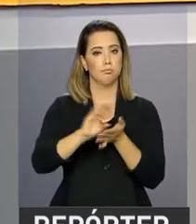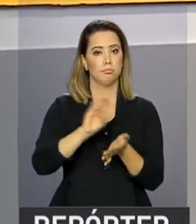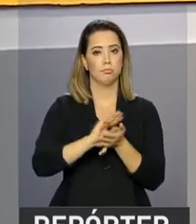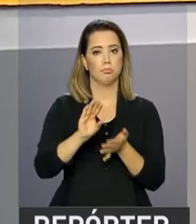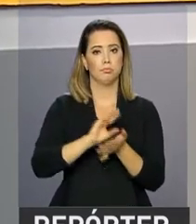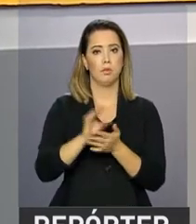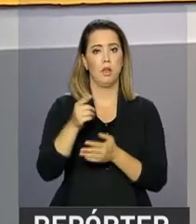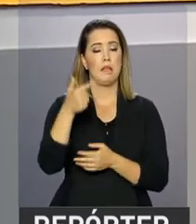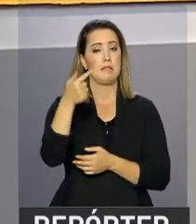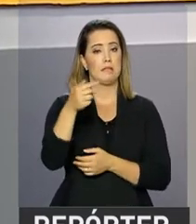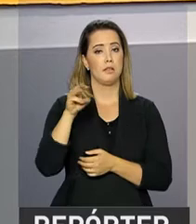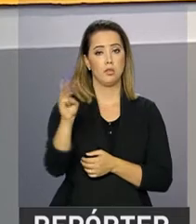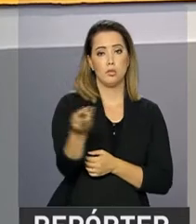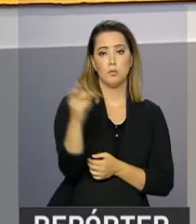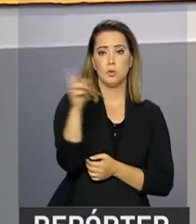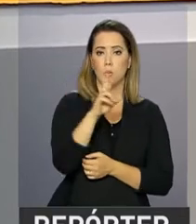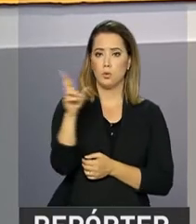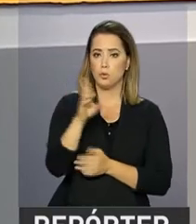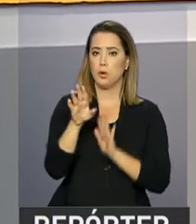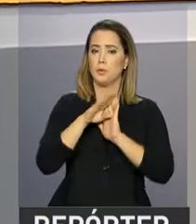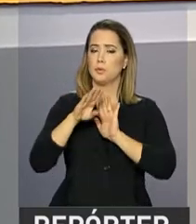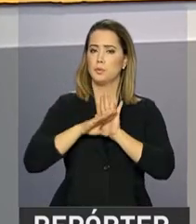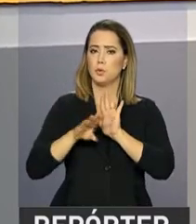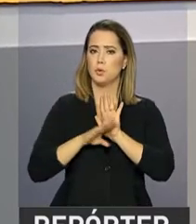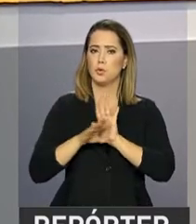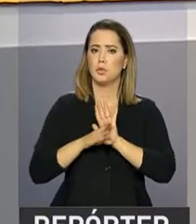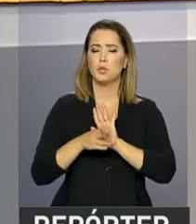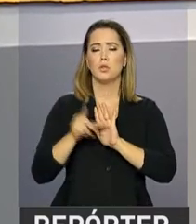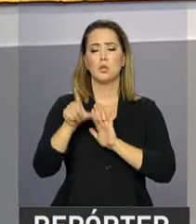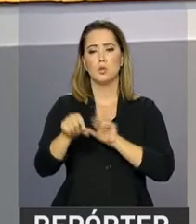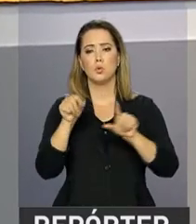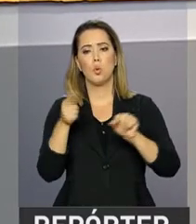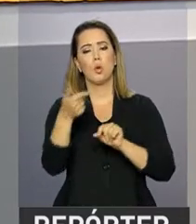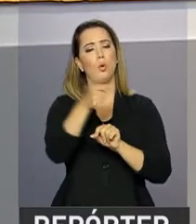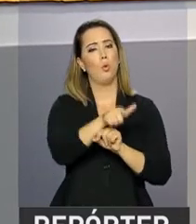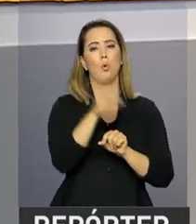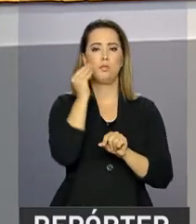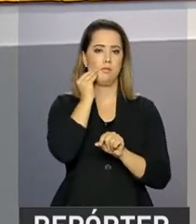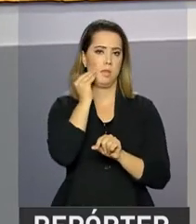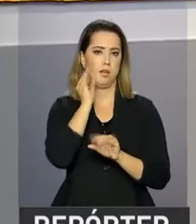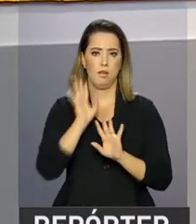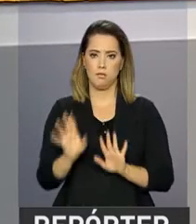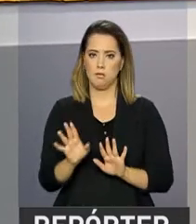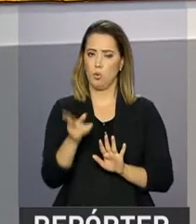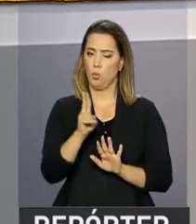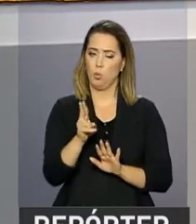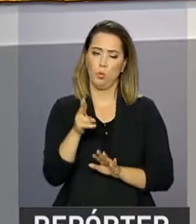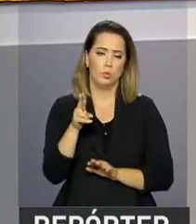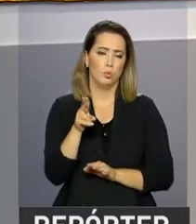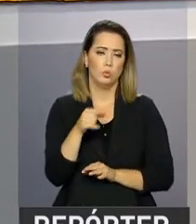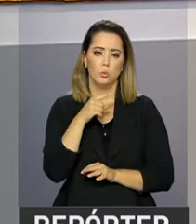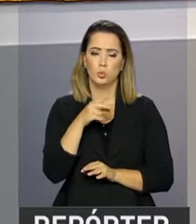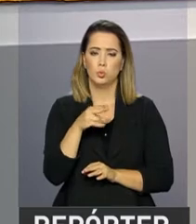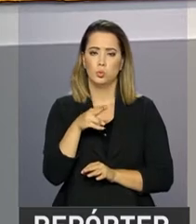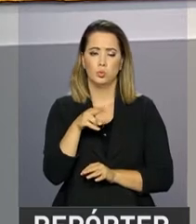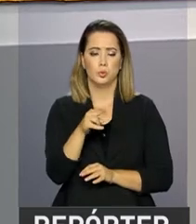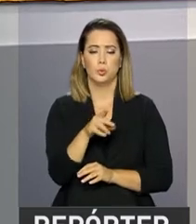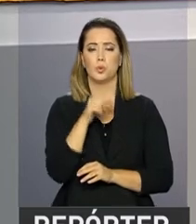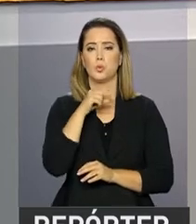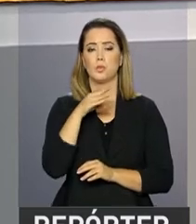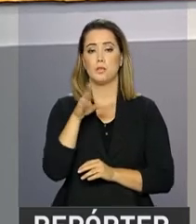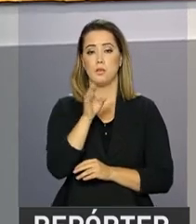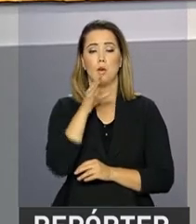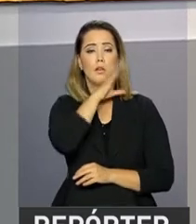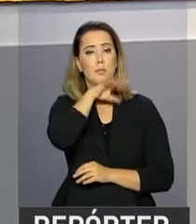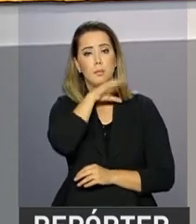para projetos que utilizam meios alternativos de pesquisa no setor uma iniciativa que pode ajudar na competitividade do brasil